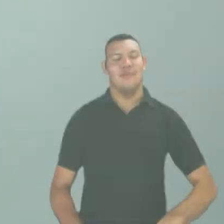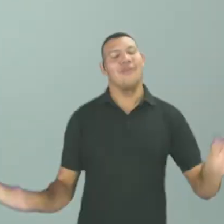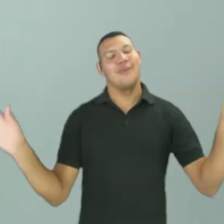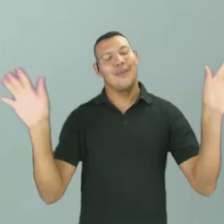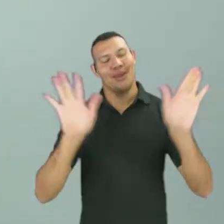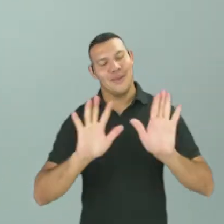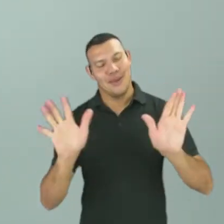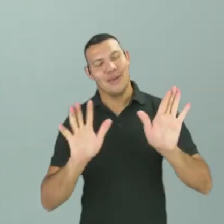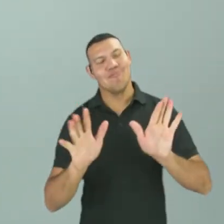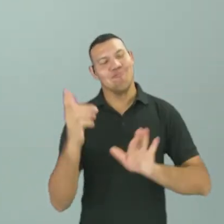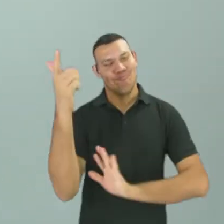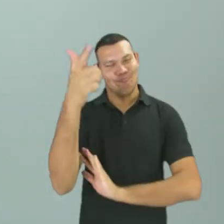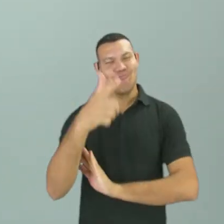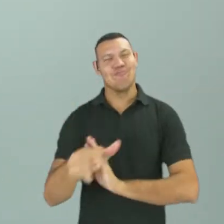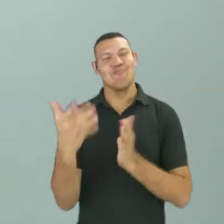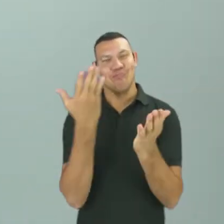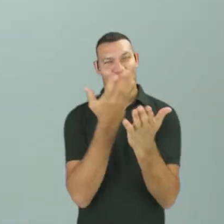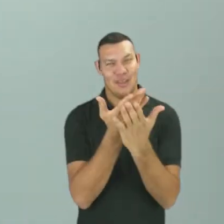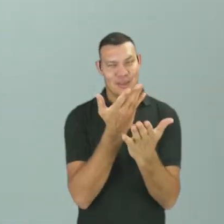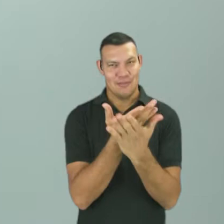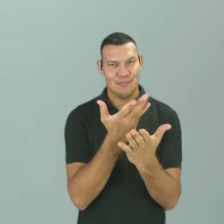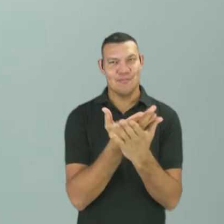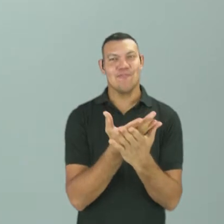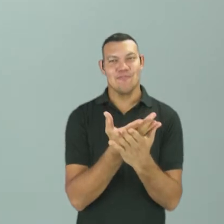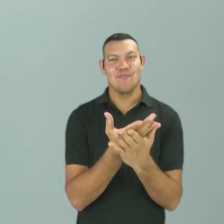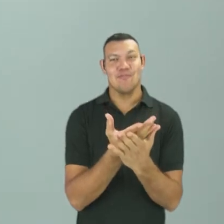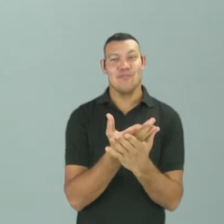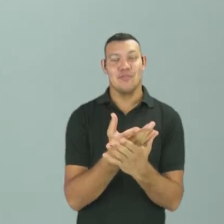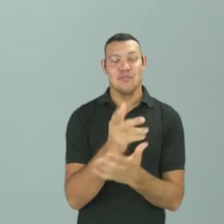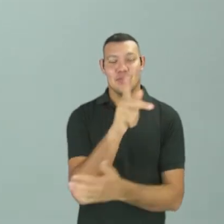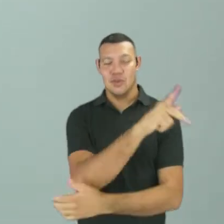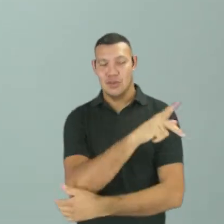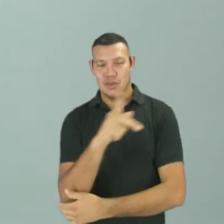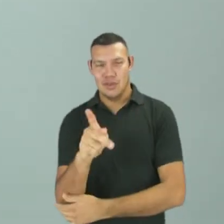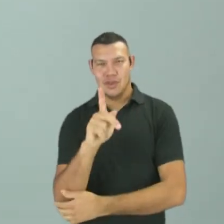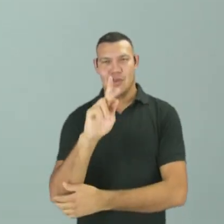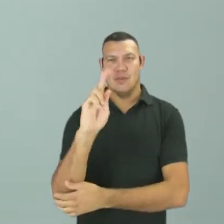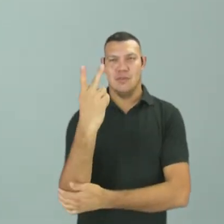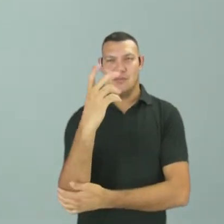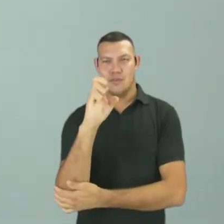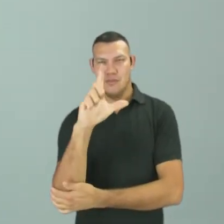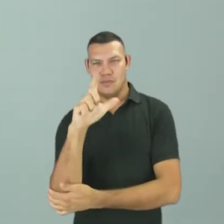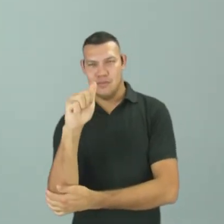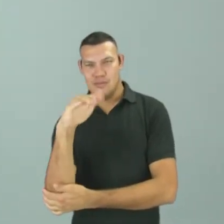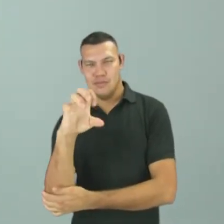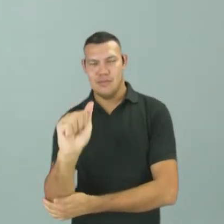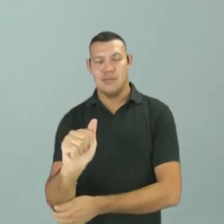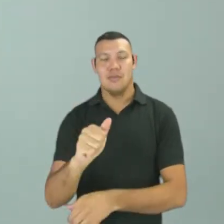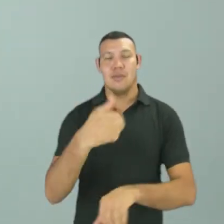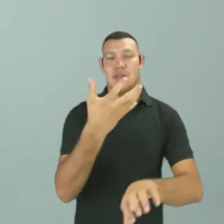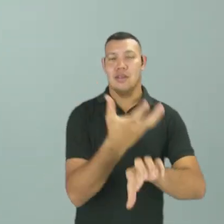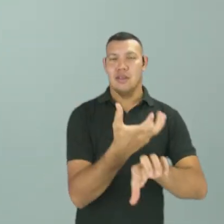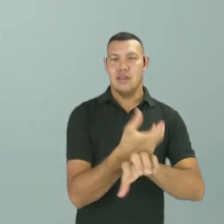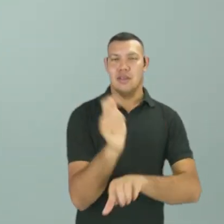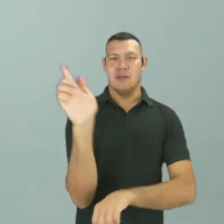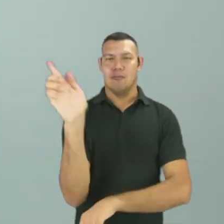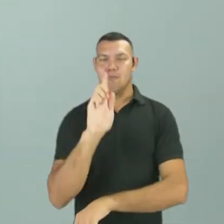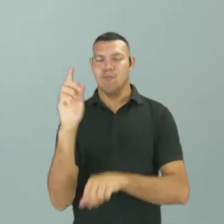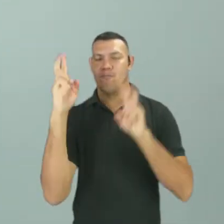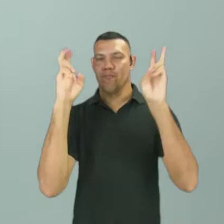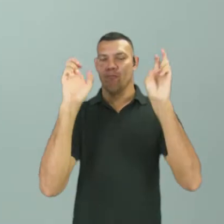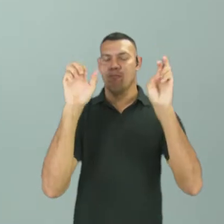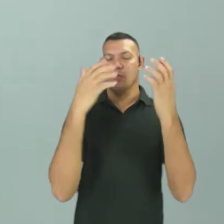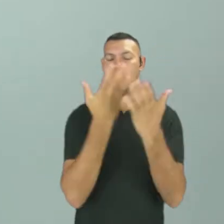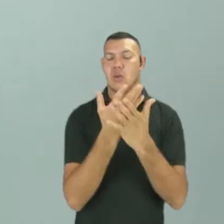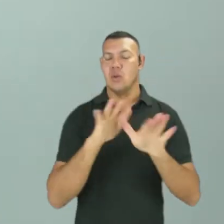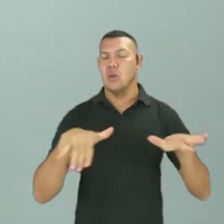o Olá estamos começando mais uma aula eu sou grosso Elano você geografia Nesta aula Vamos trabalhar um